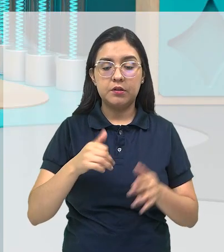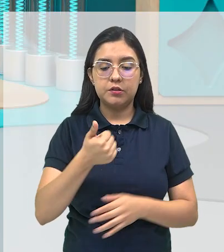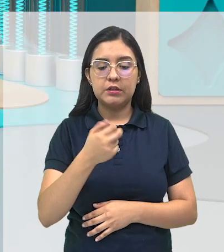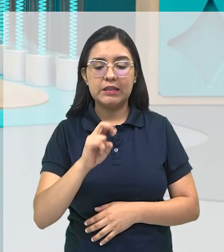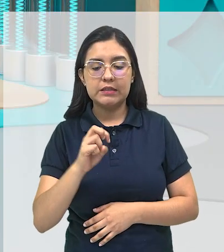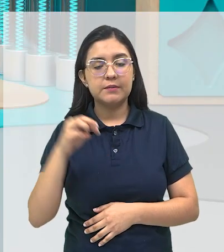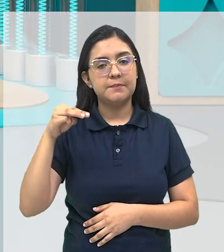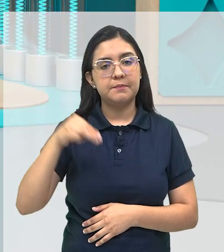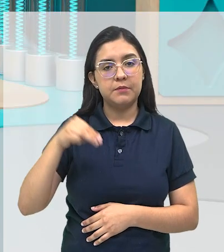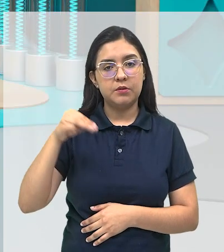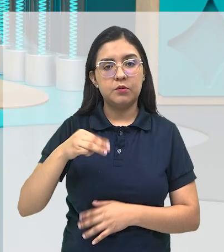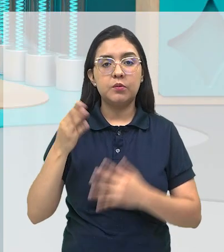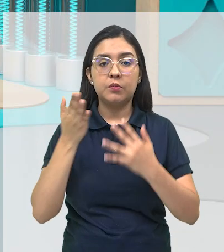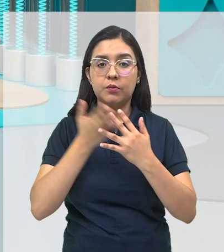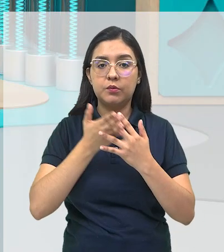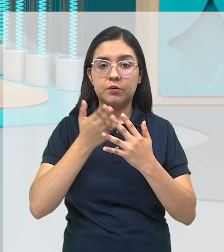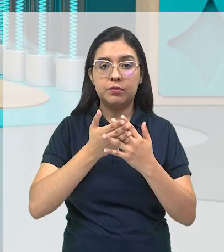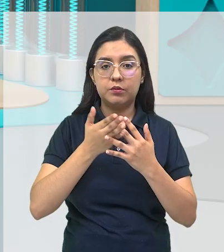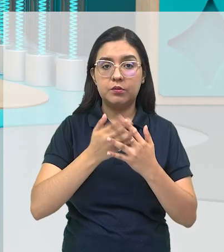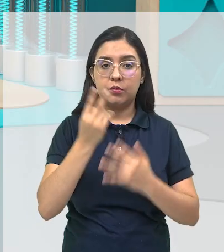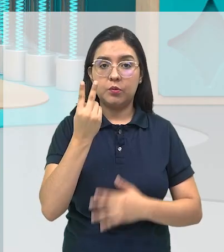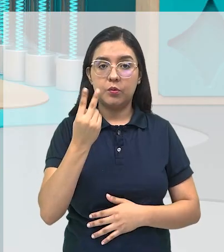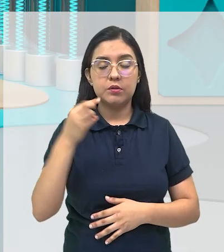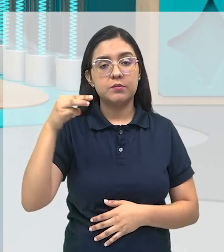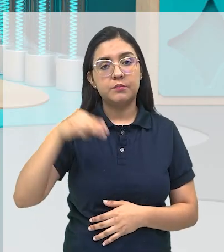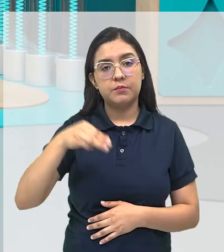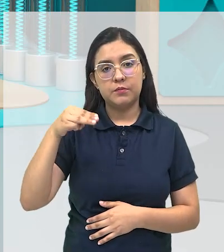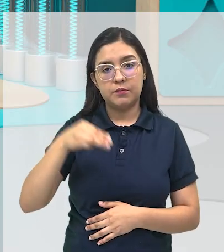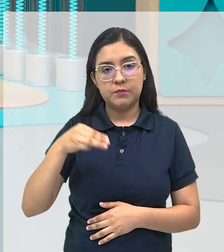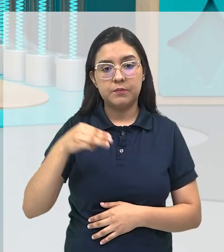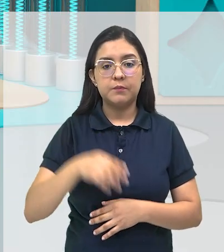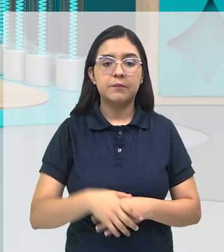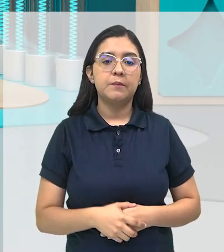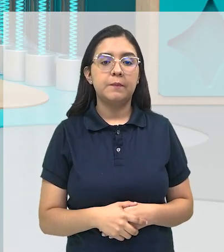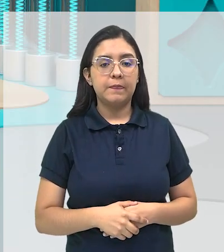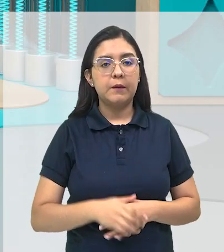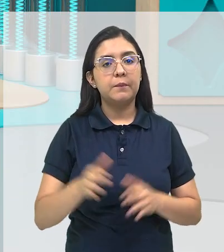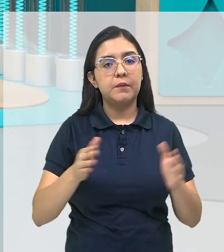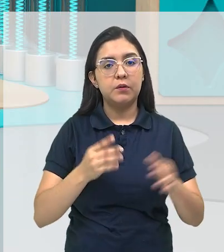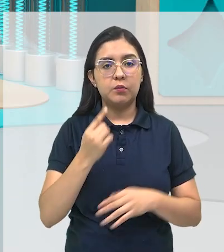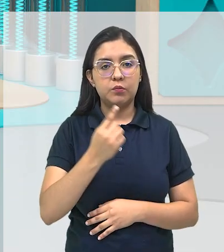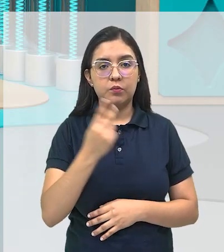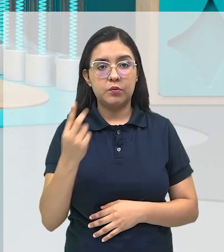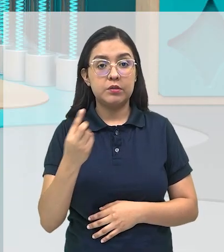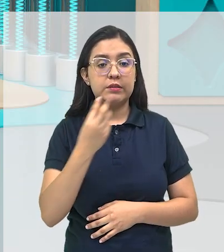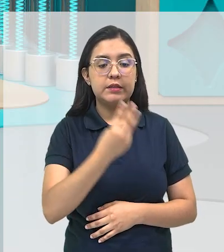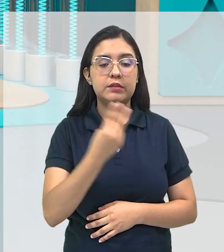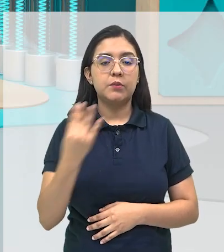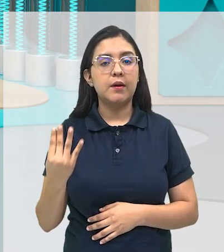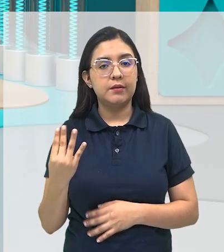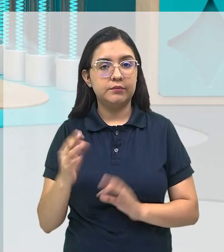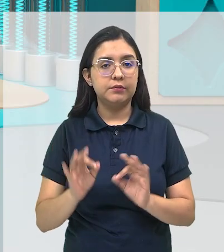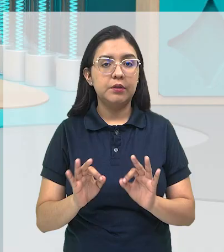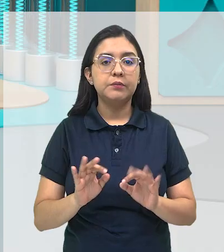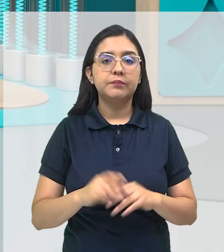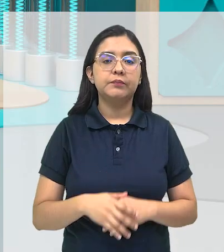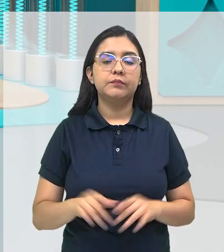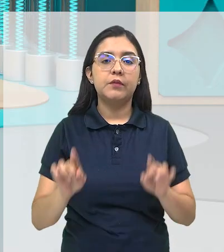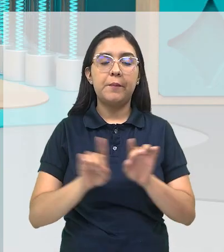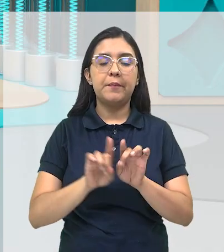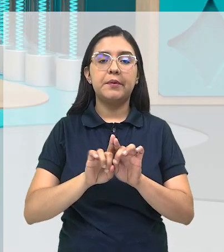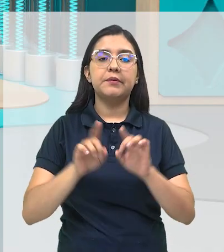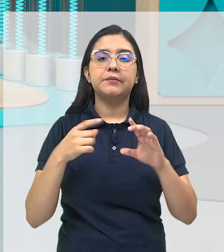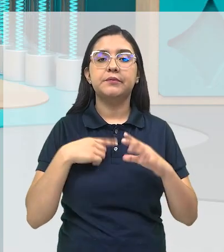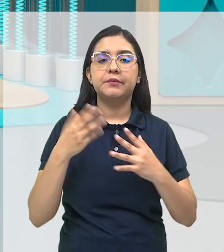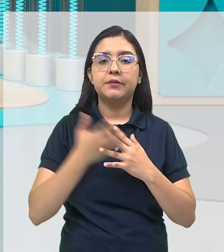15 minutos com intervalos de 2 minutos entre os períodos 1 e 2, 3 e 4. E um intervalo